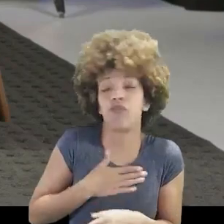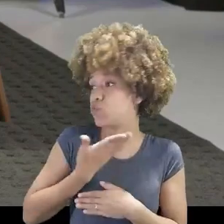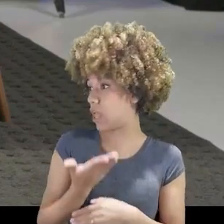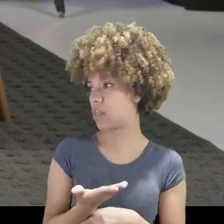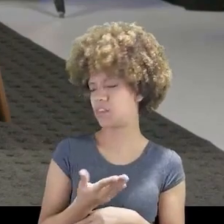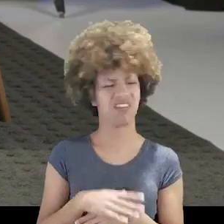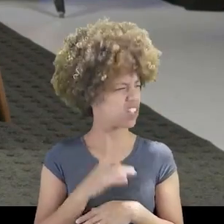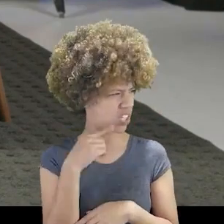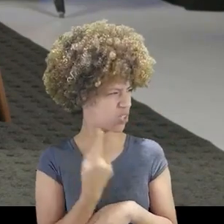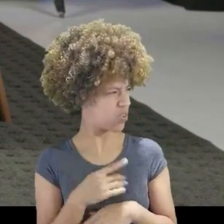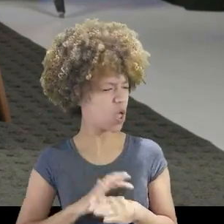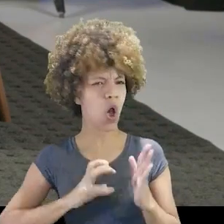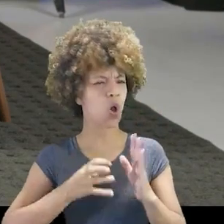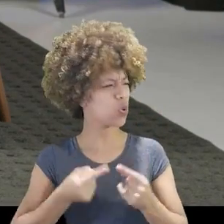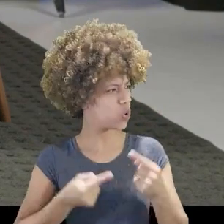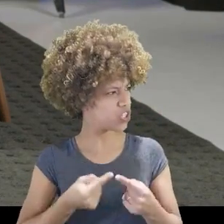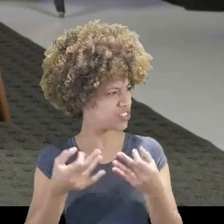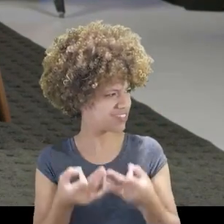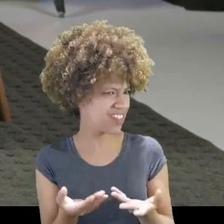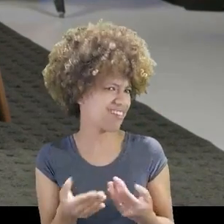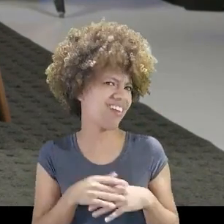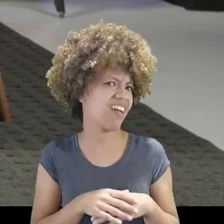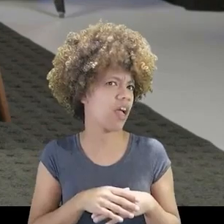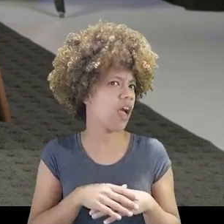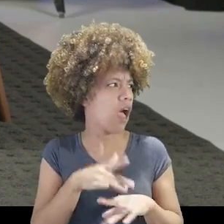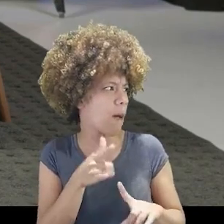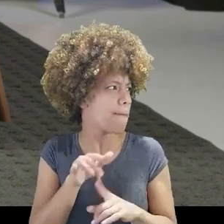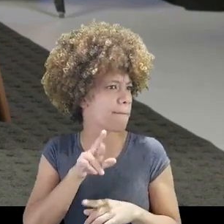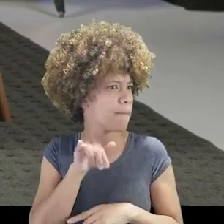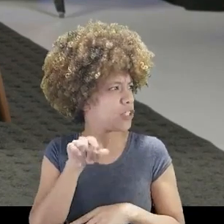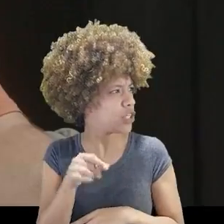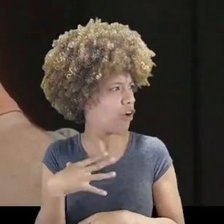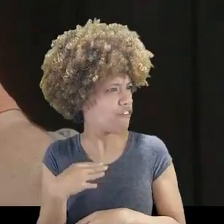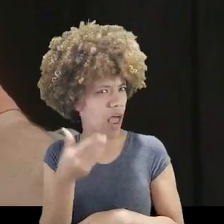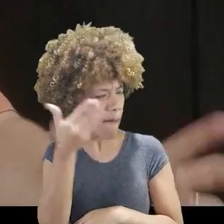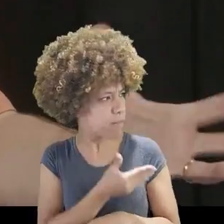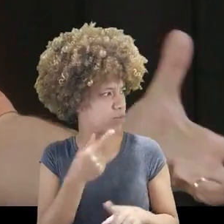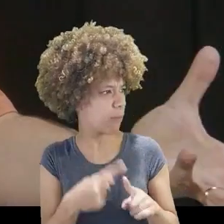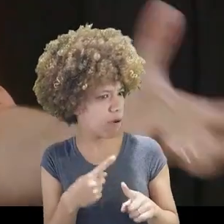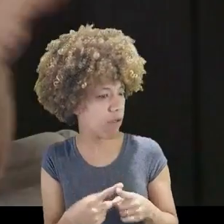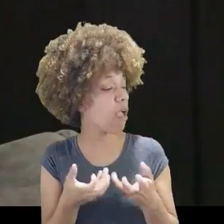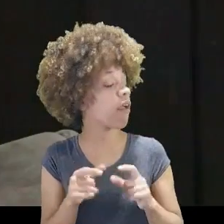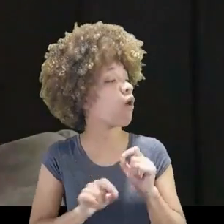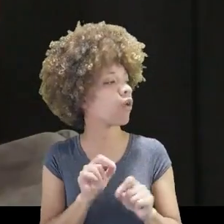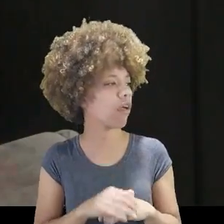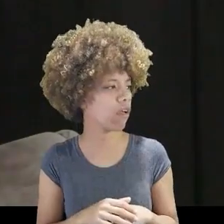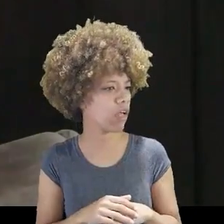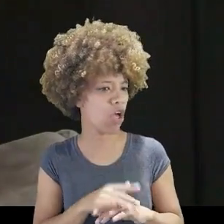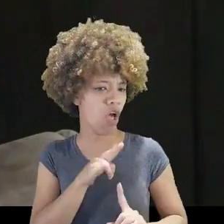assim assustada ela que doido o Politicamente correto é a obra do Povo retirando filha da porque eles querem